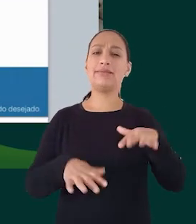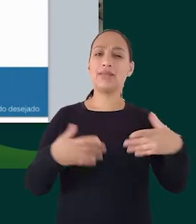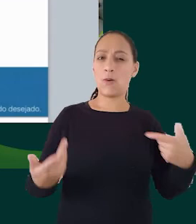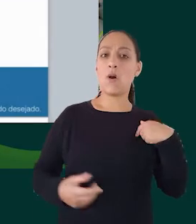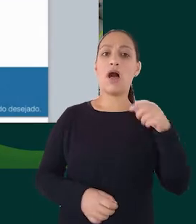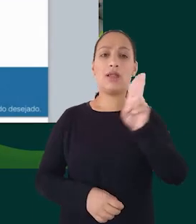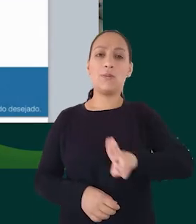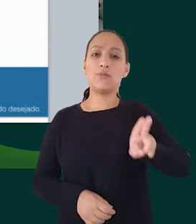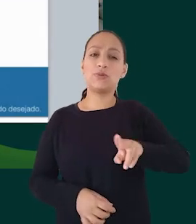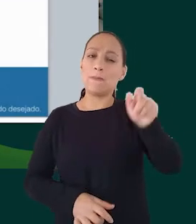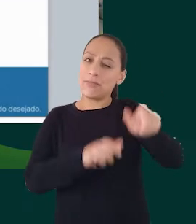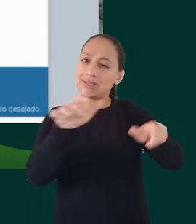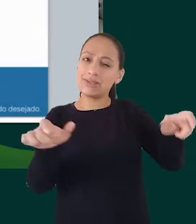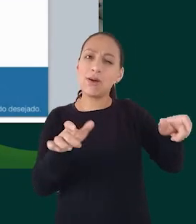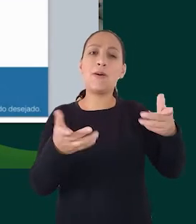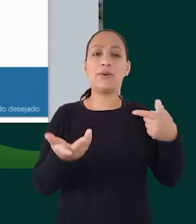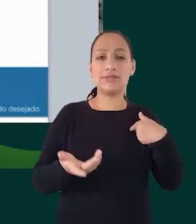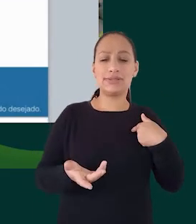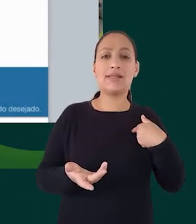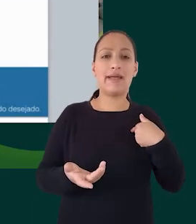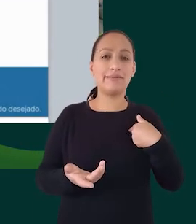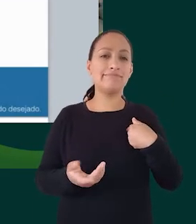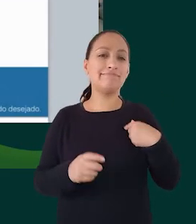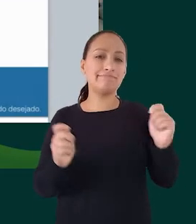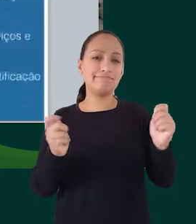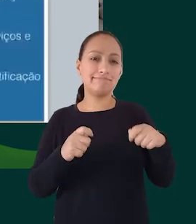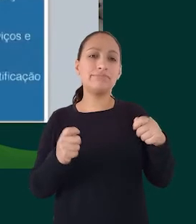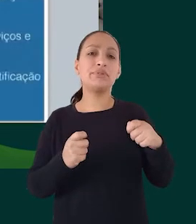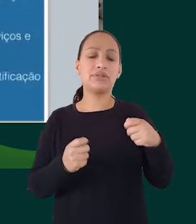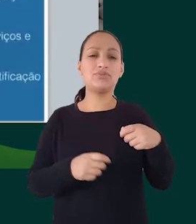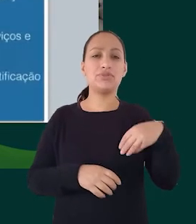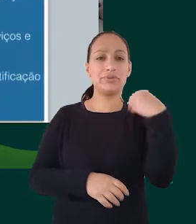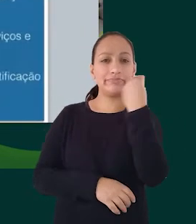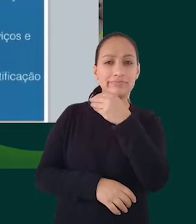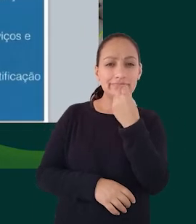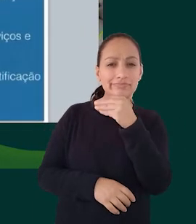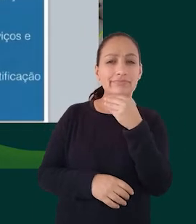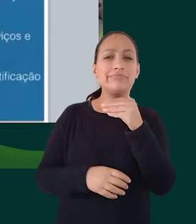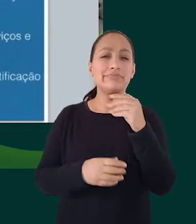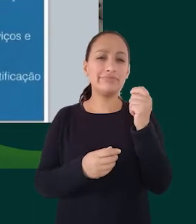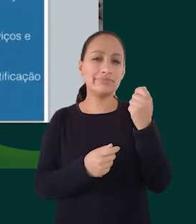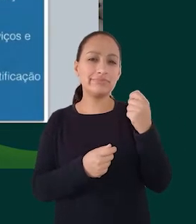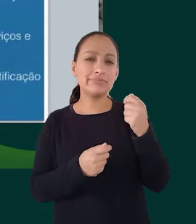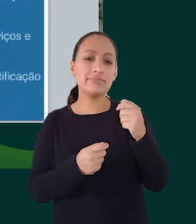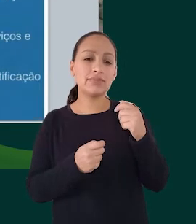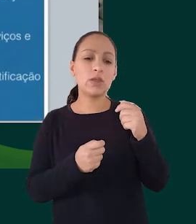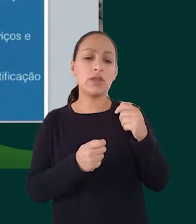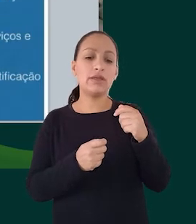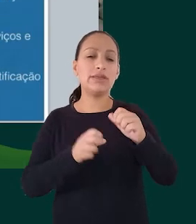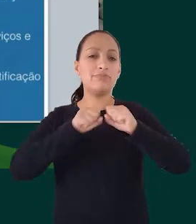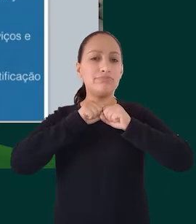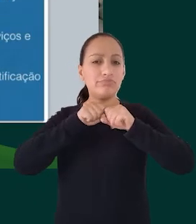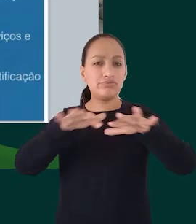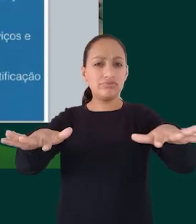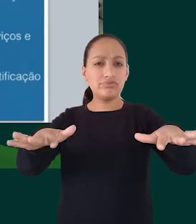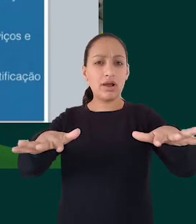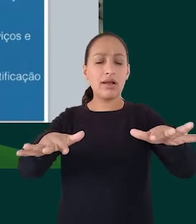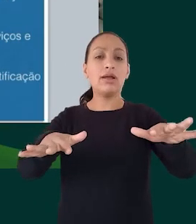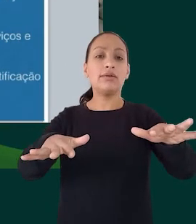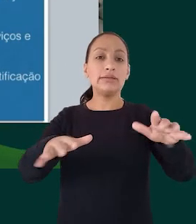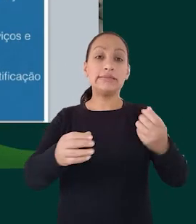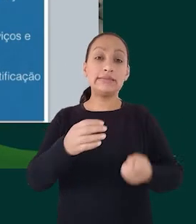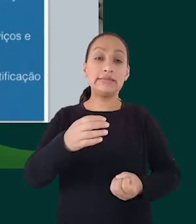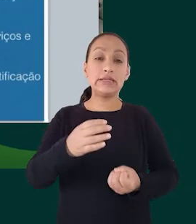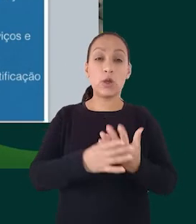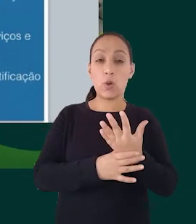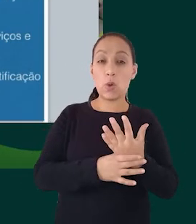nesses estados e difundiu para essas pessoas, a partir de uma equipe